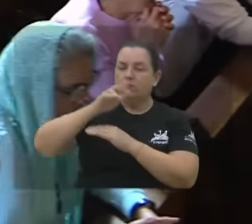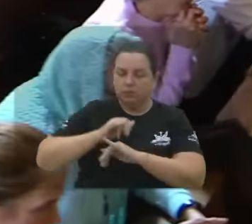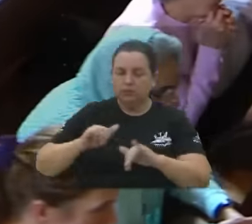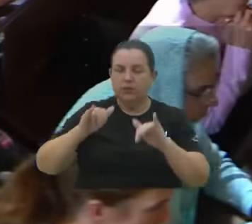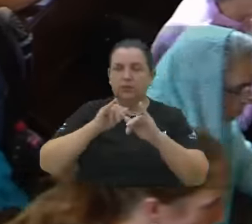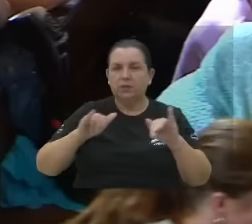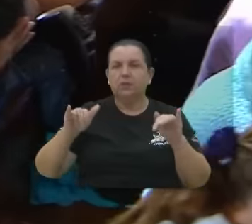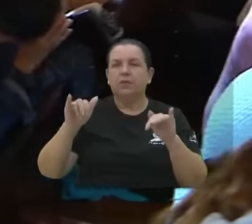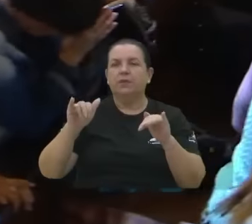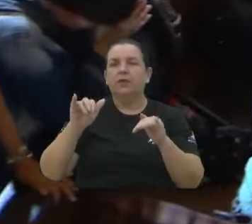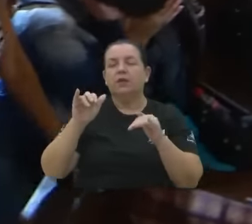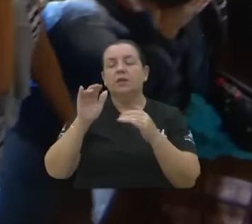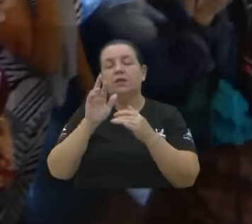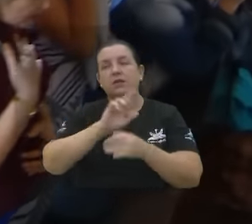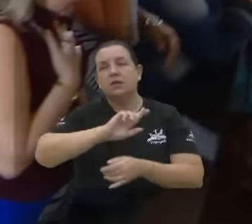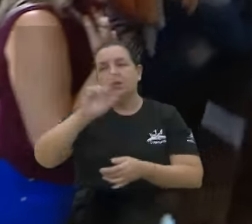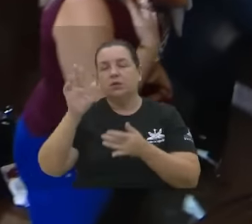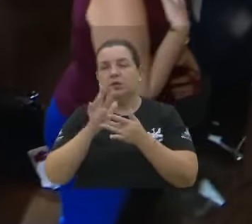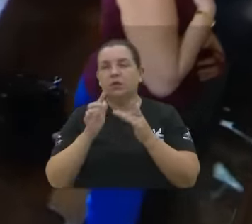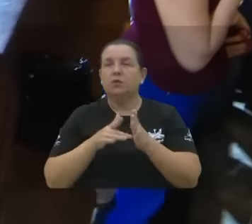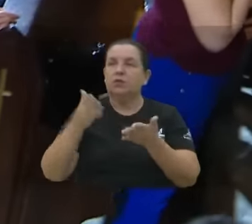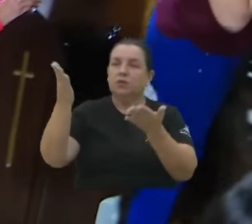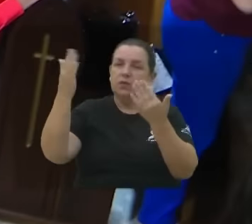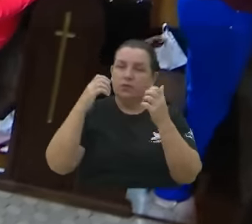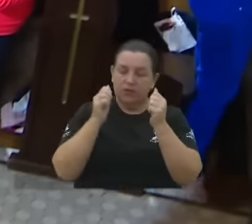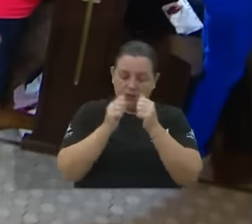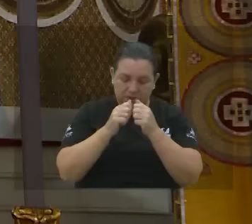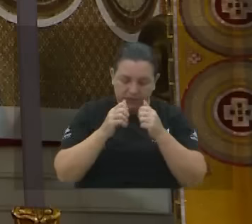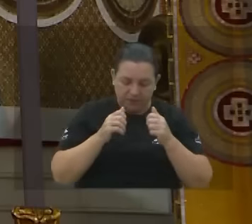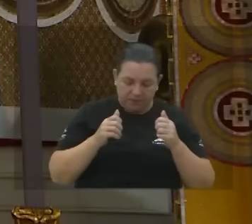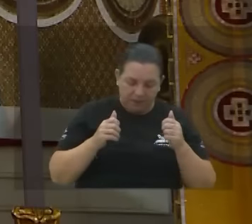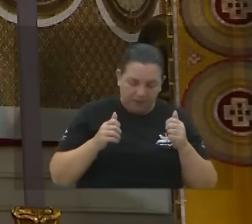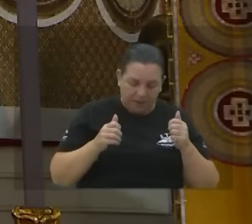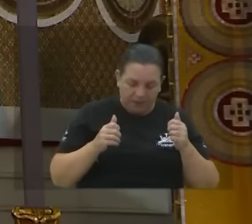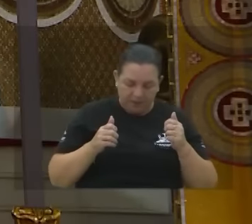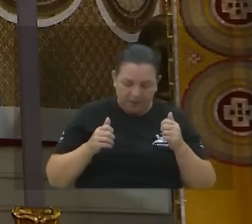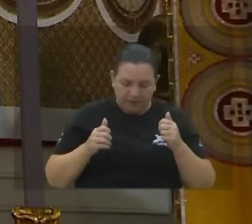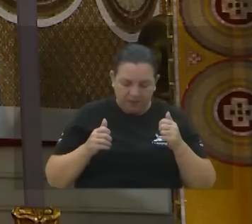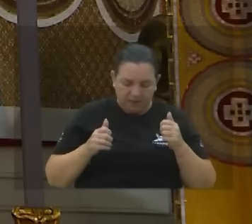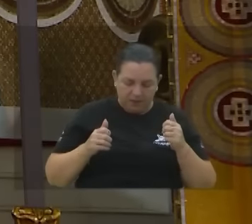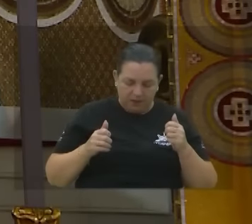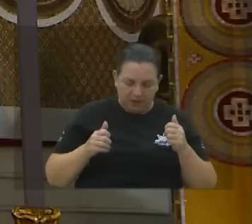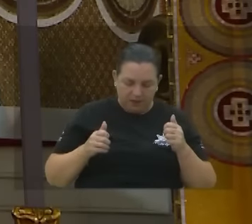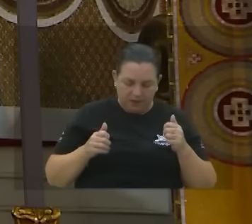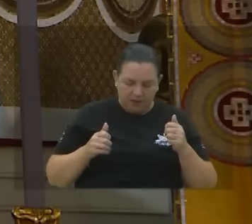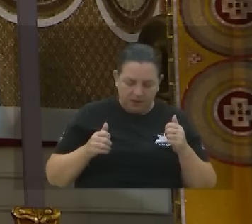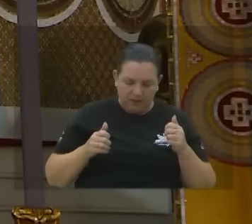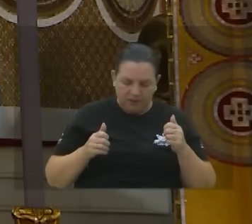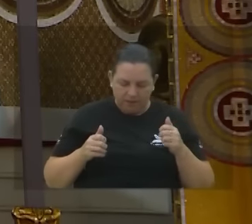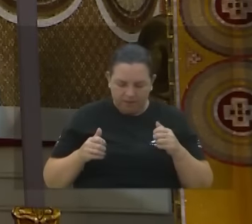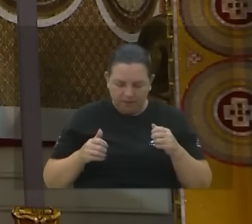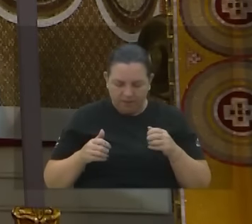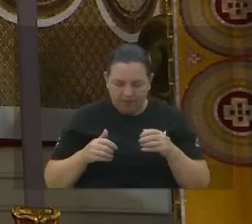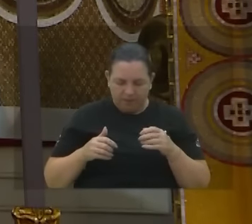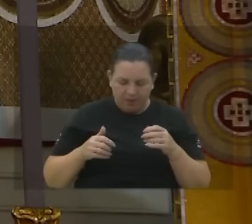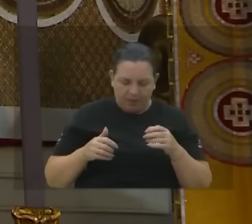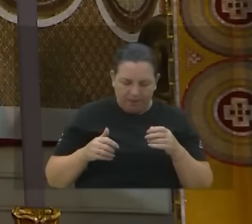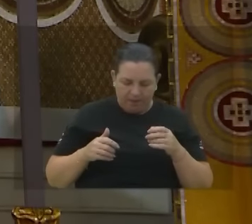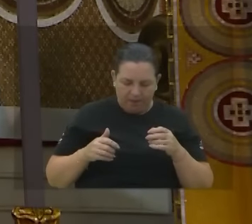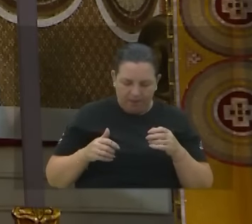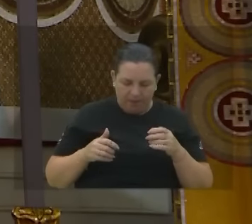vossa ressurreição. Vinde, Senhor Jesus. Celebrando, pois, o memorial da morte e ressurreição do vosso